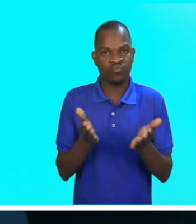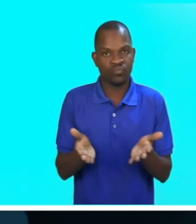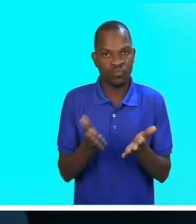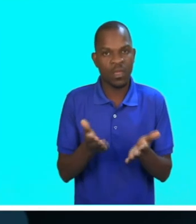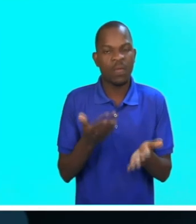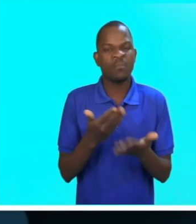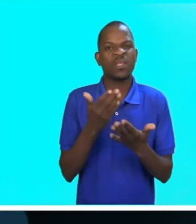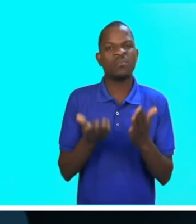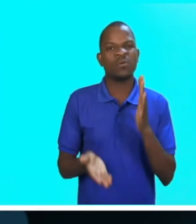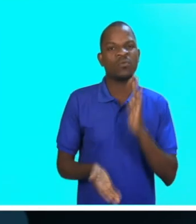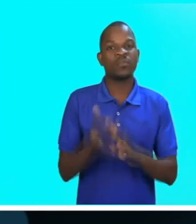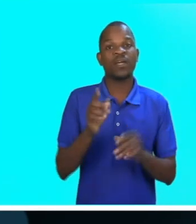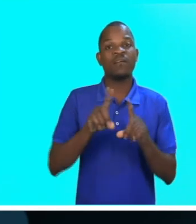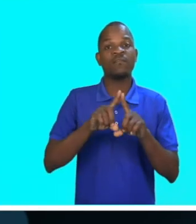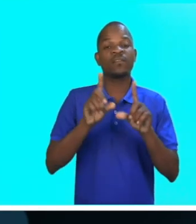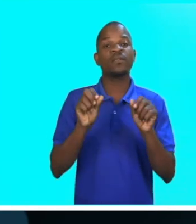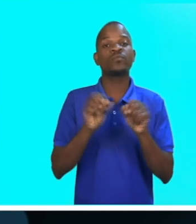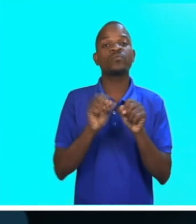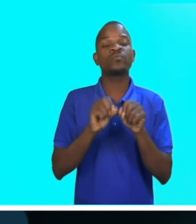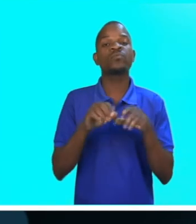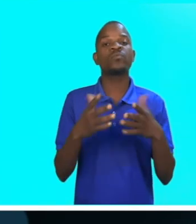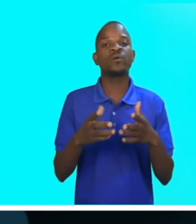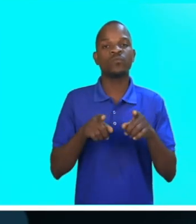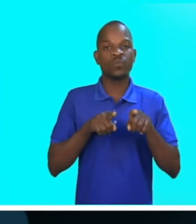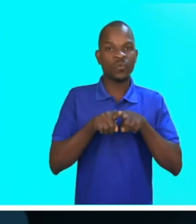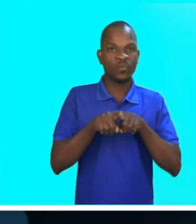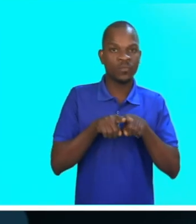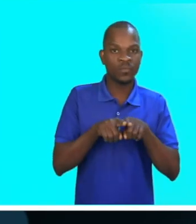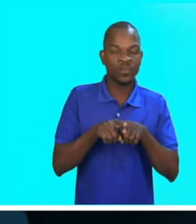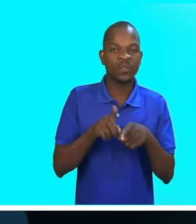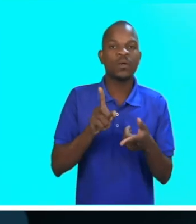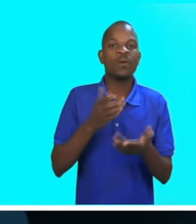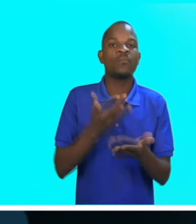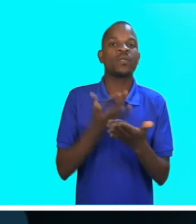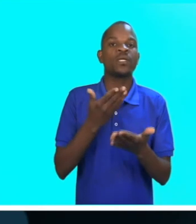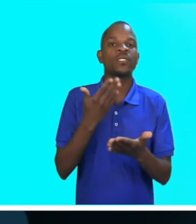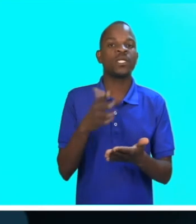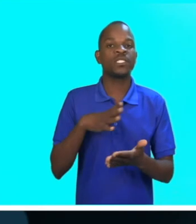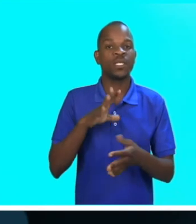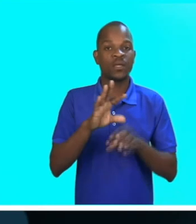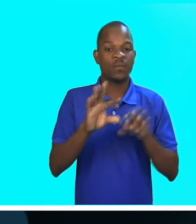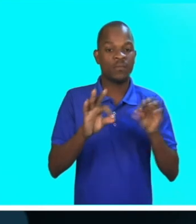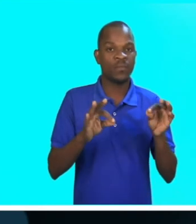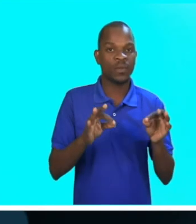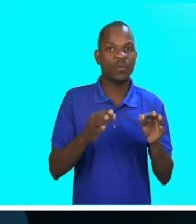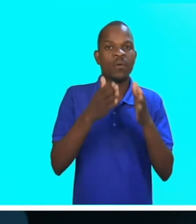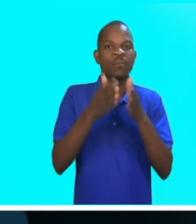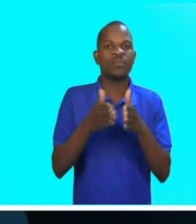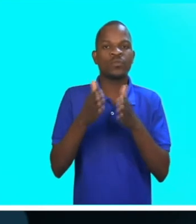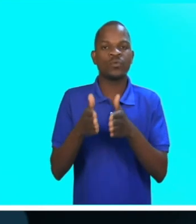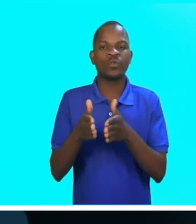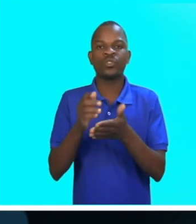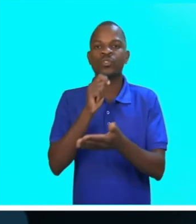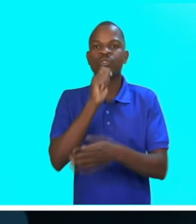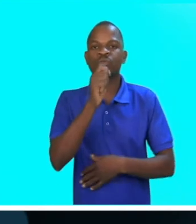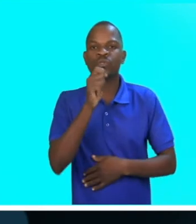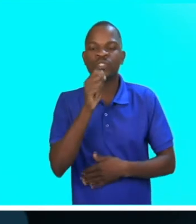ver aqui um bocado de espírito de concorrência. Diz que ele criou o prêmio para jornalistas de escrita,